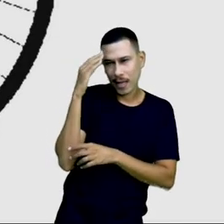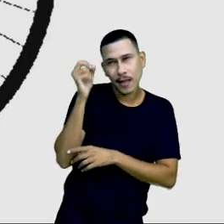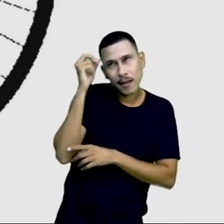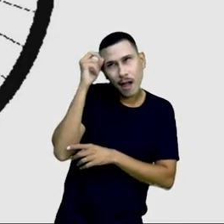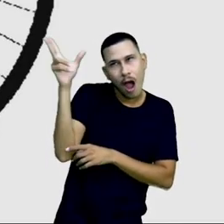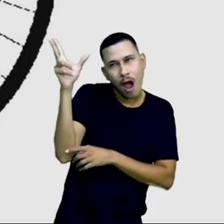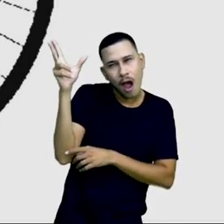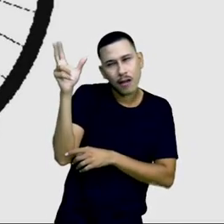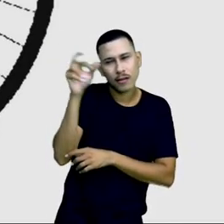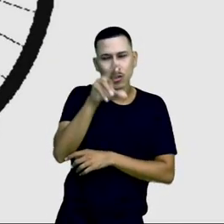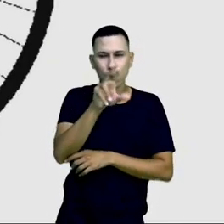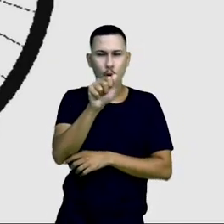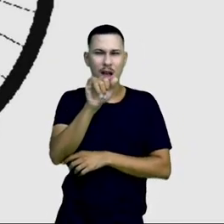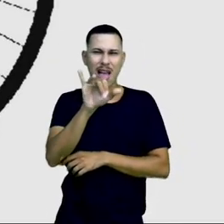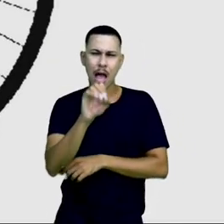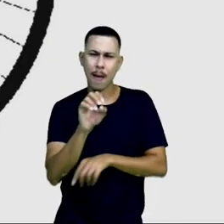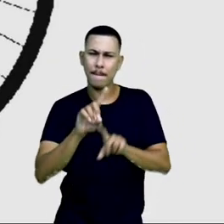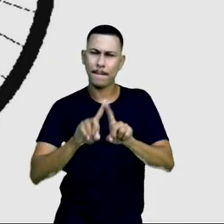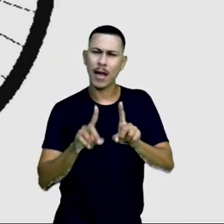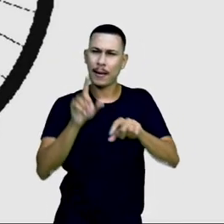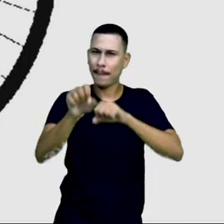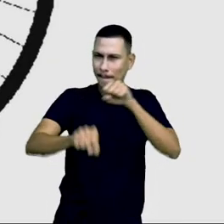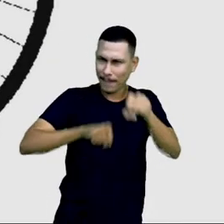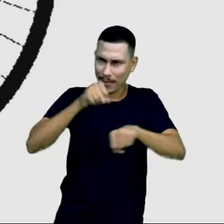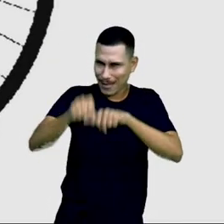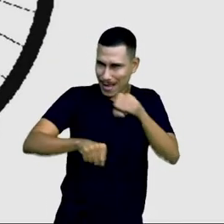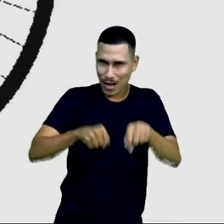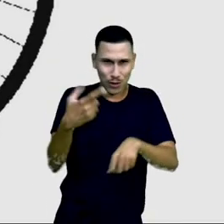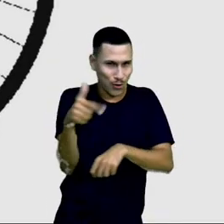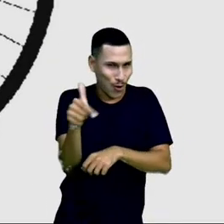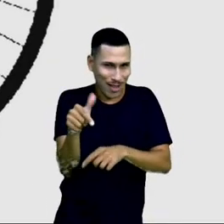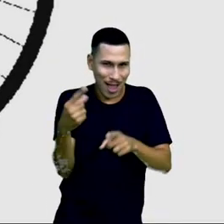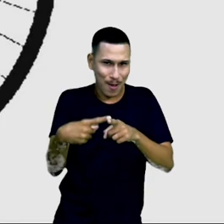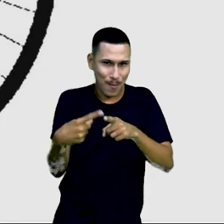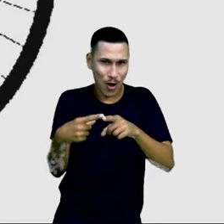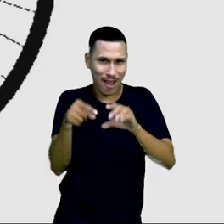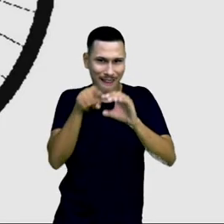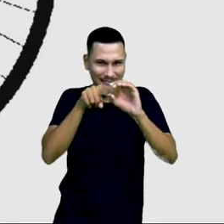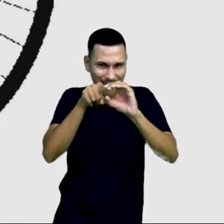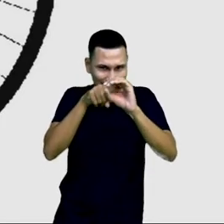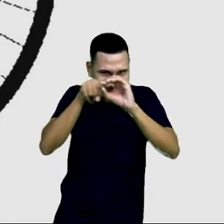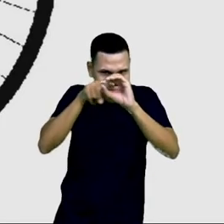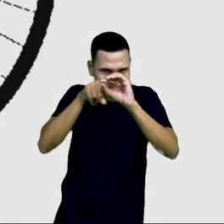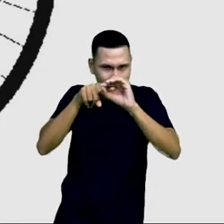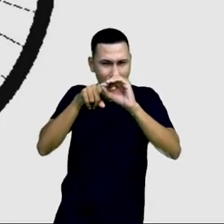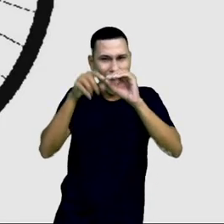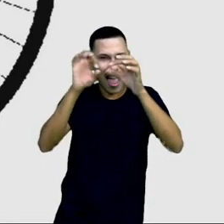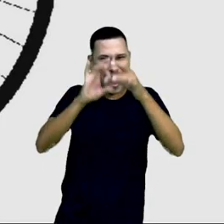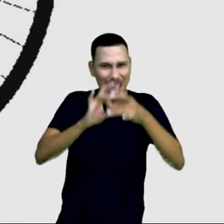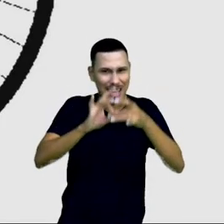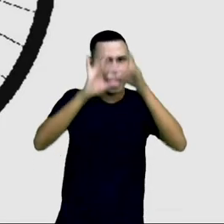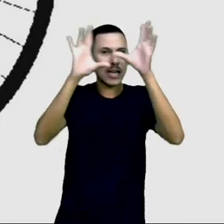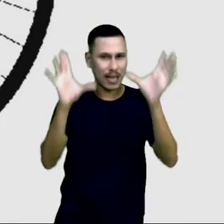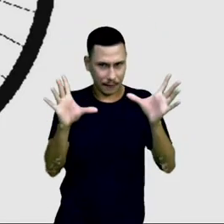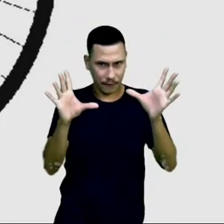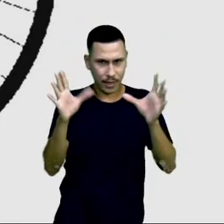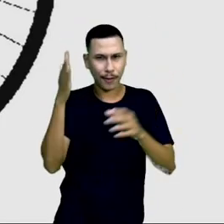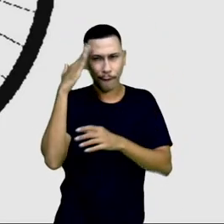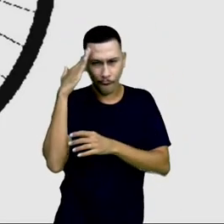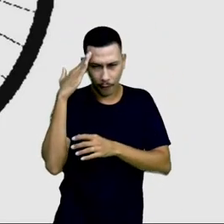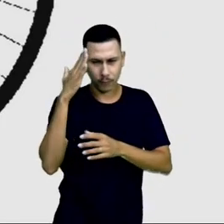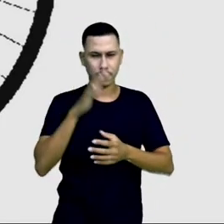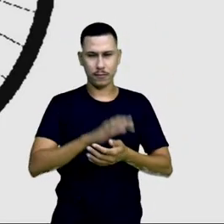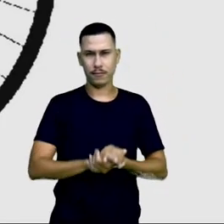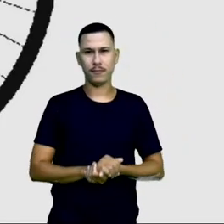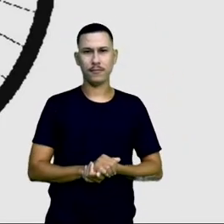do raio. Porém, o raio daqui vai ser diferente do raio da circunferência da bicicleta. Não vai ter o mesmo